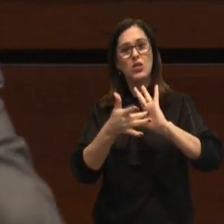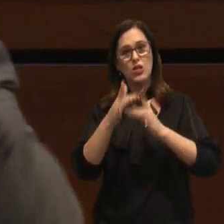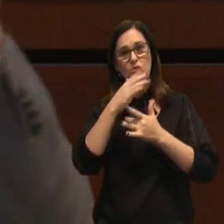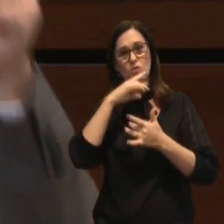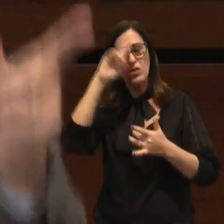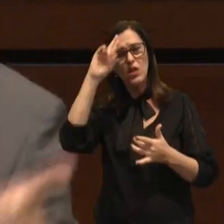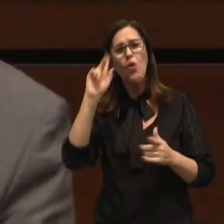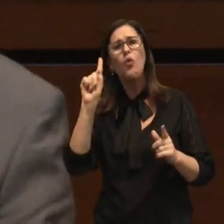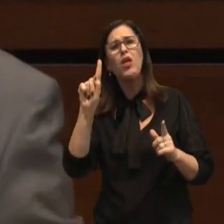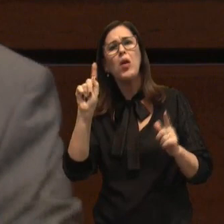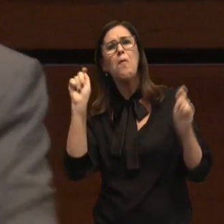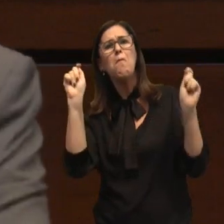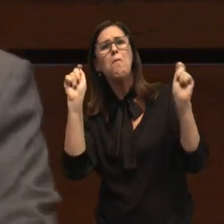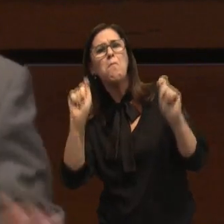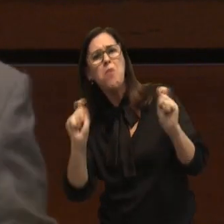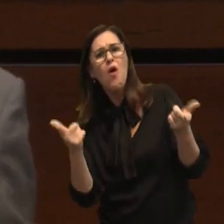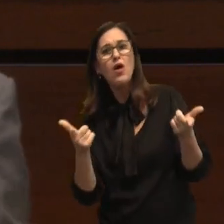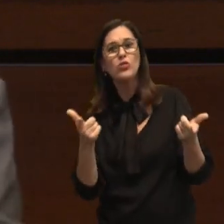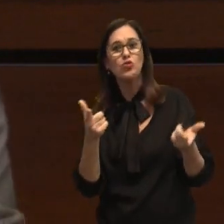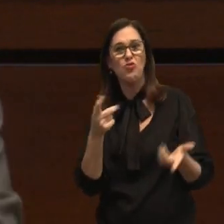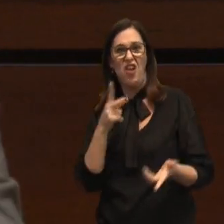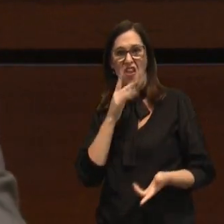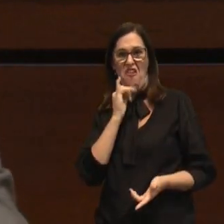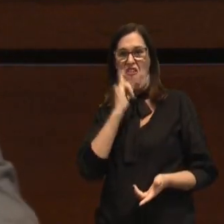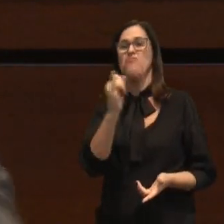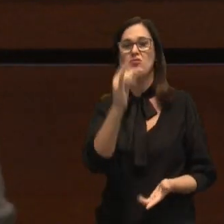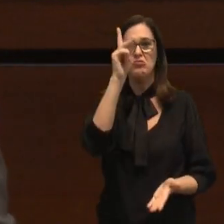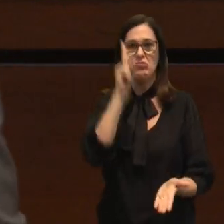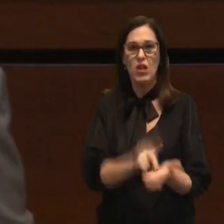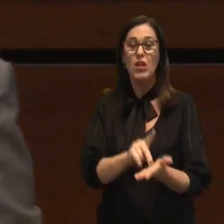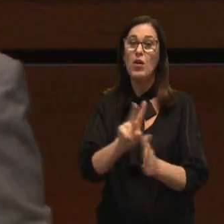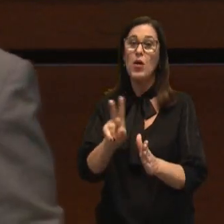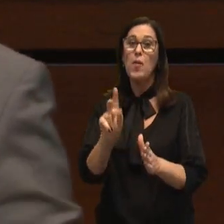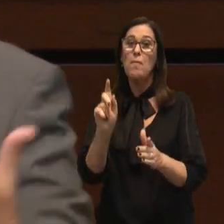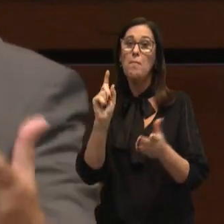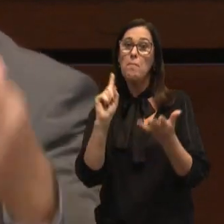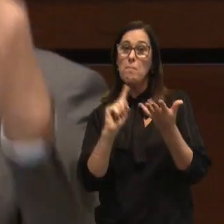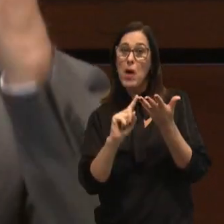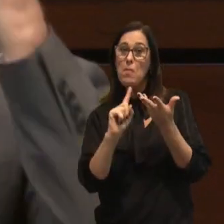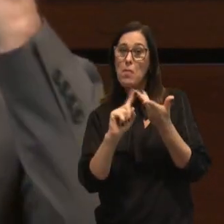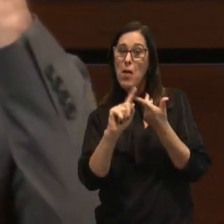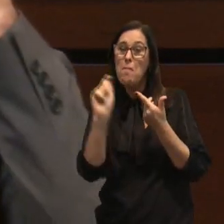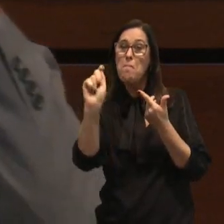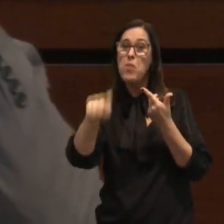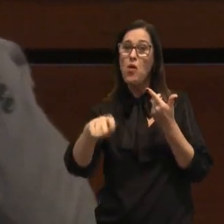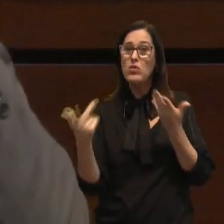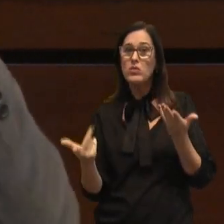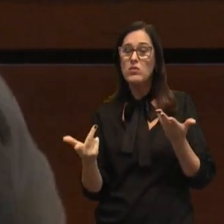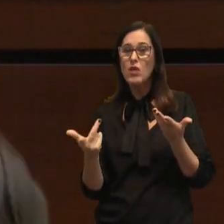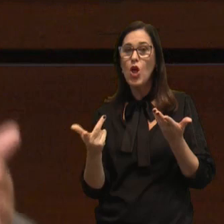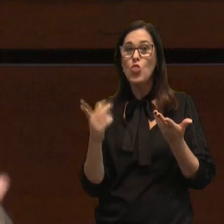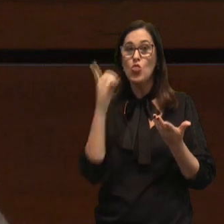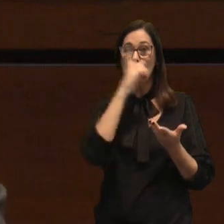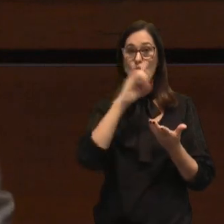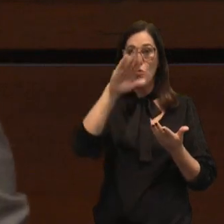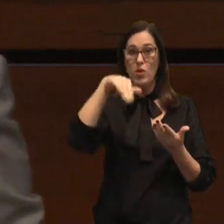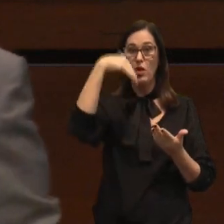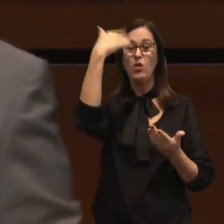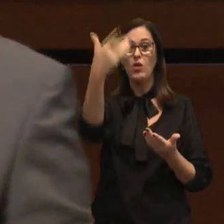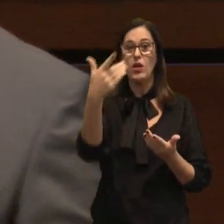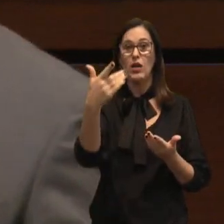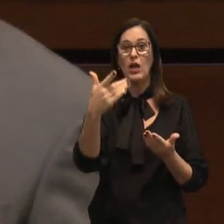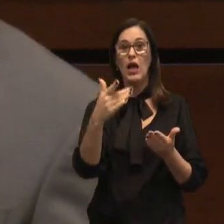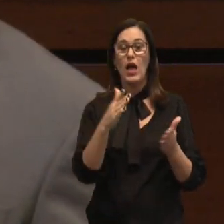ele poderia provocar. Eu não estou afirmando, são possibilidades. No próximo domingo eu entrarei na segunda